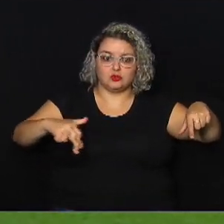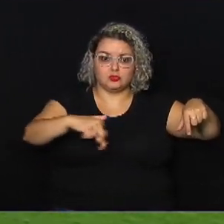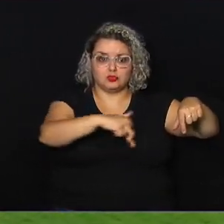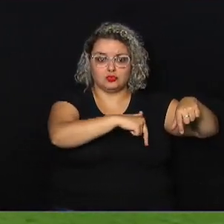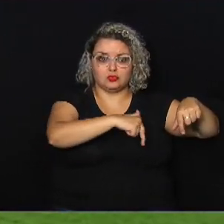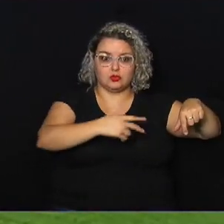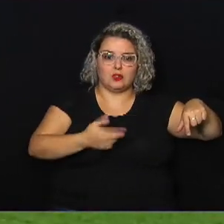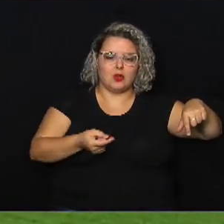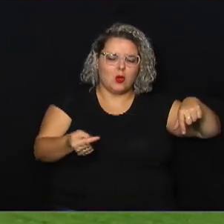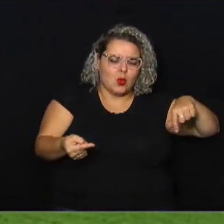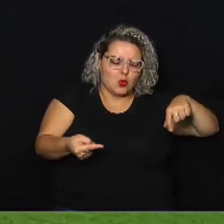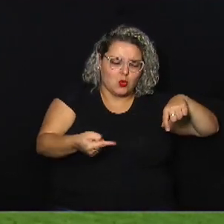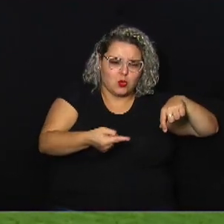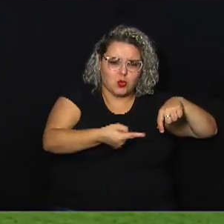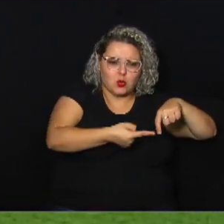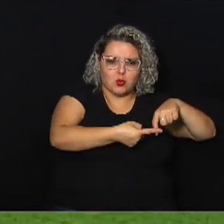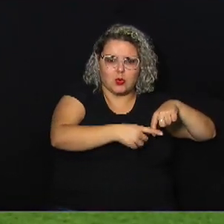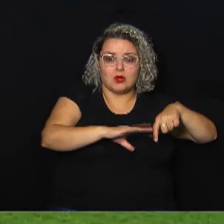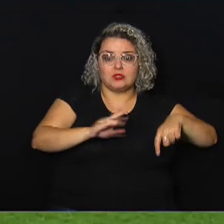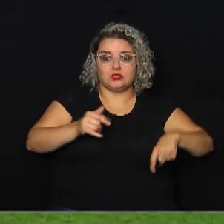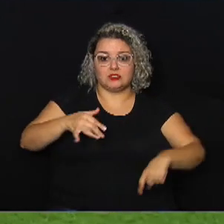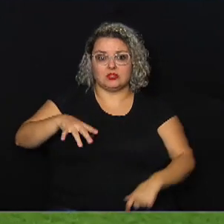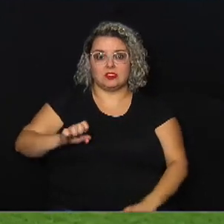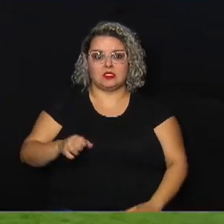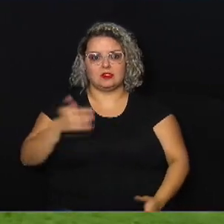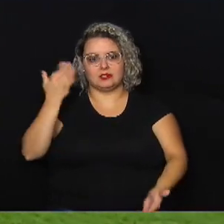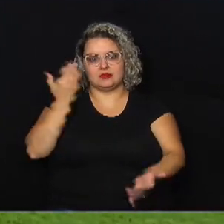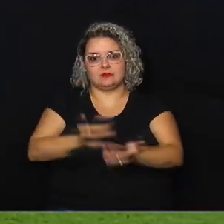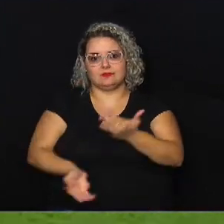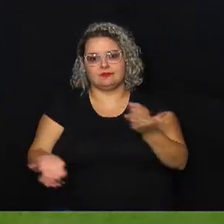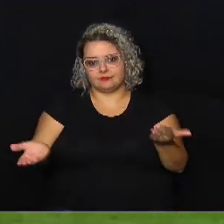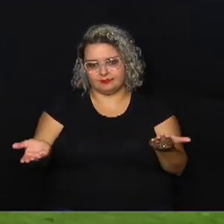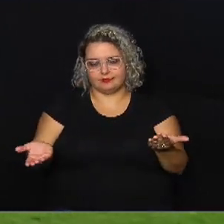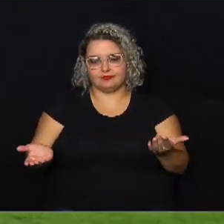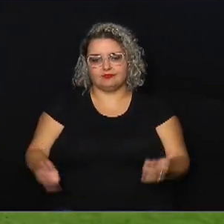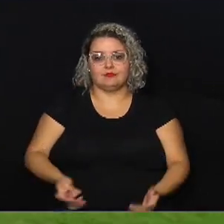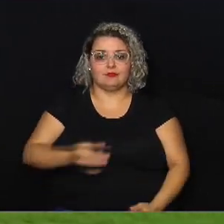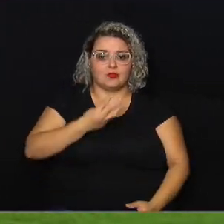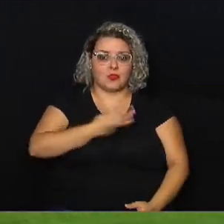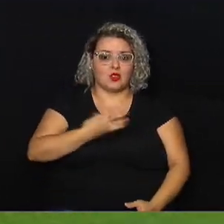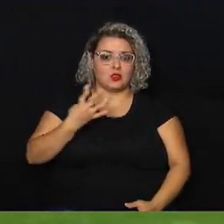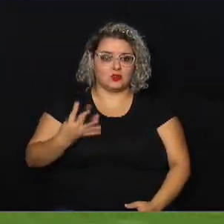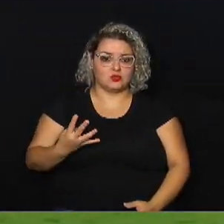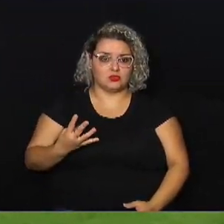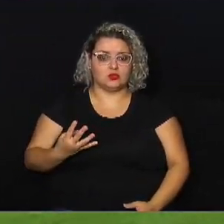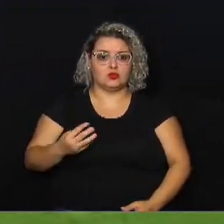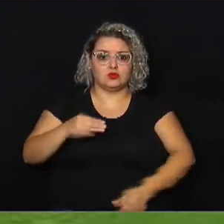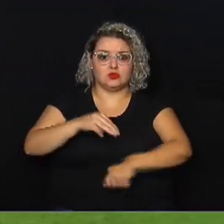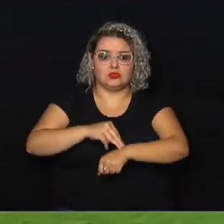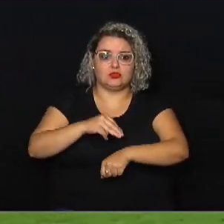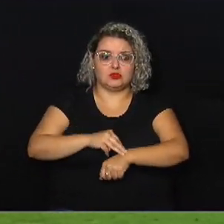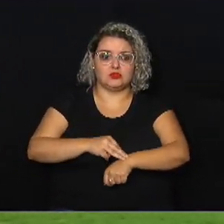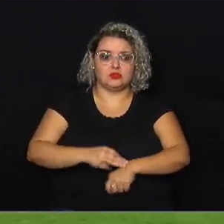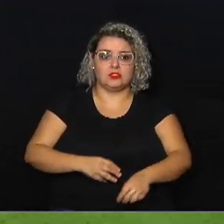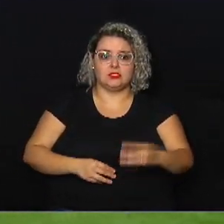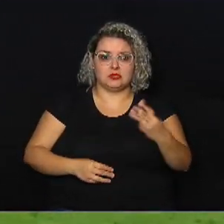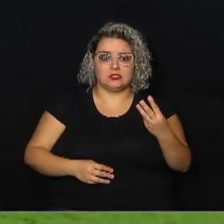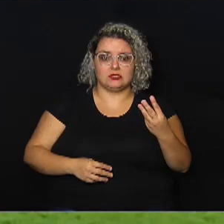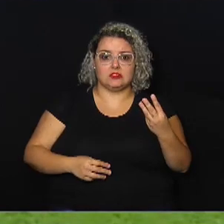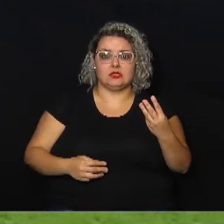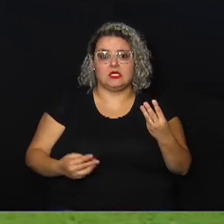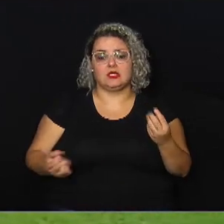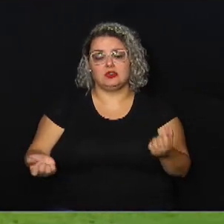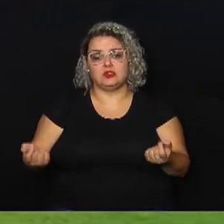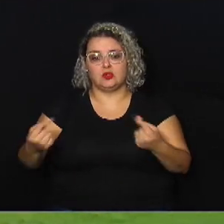tirou muito de Kaique França e desperdiçou. Aos 34 minutos, eram 3 atacantes da Ponte contra